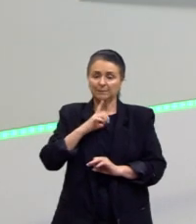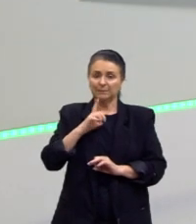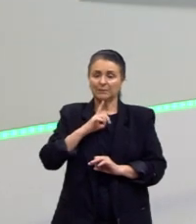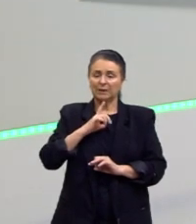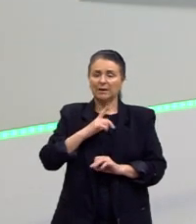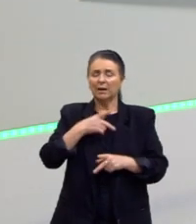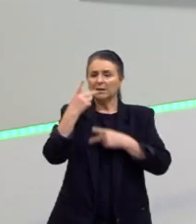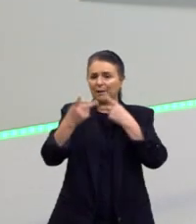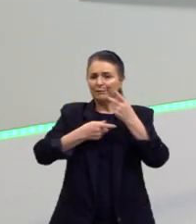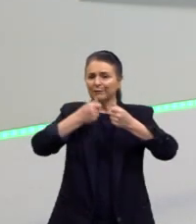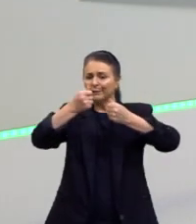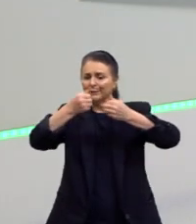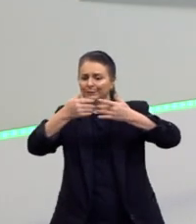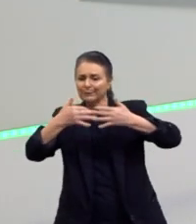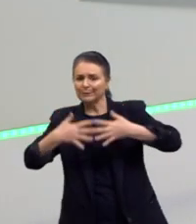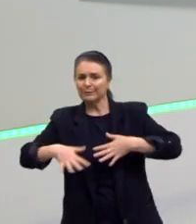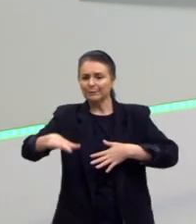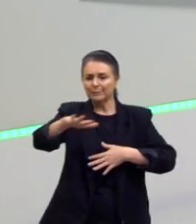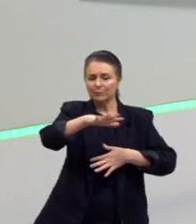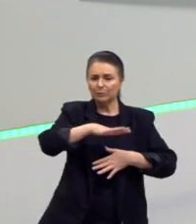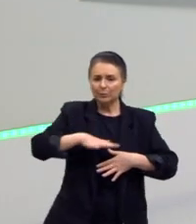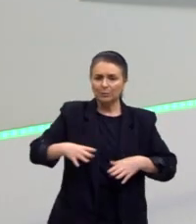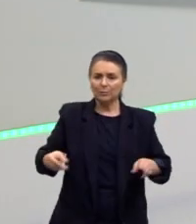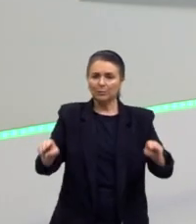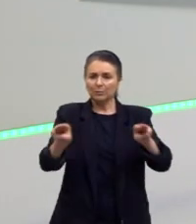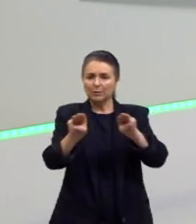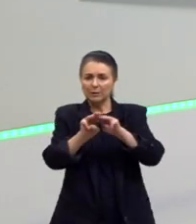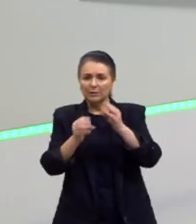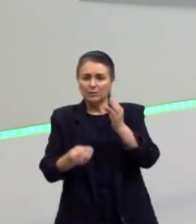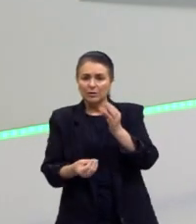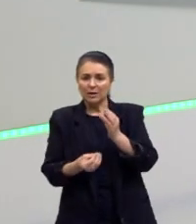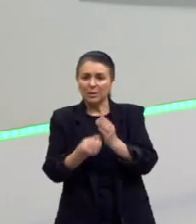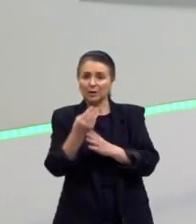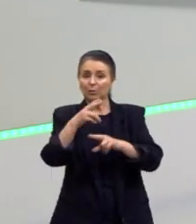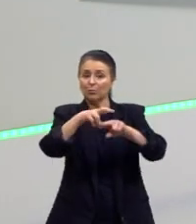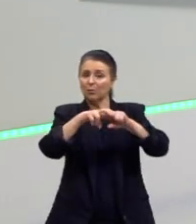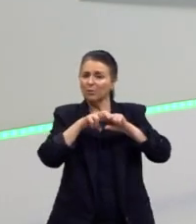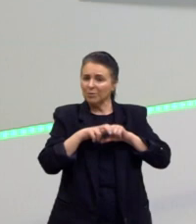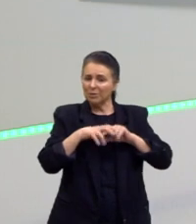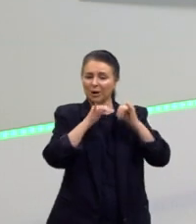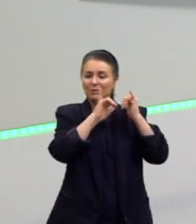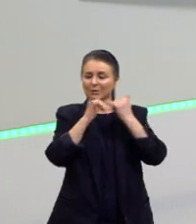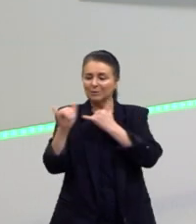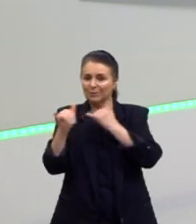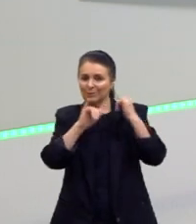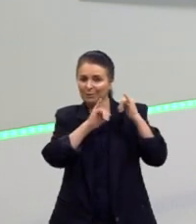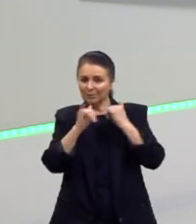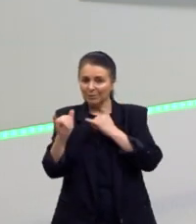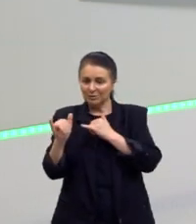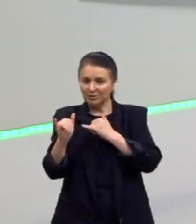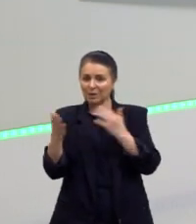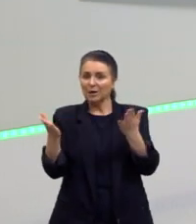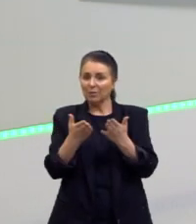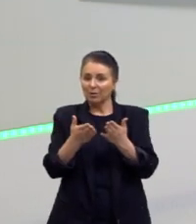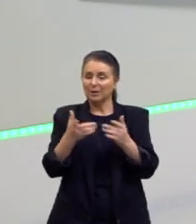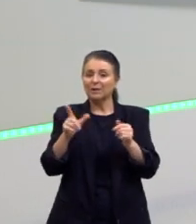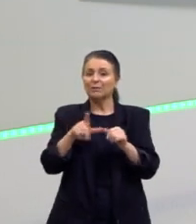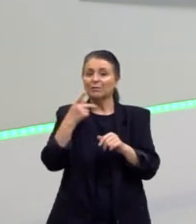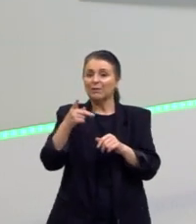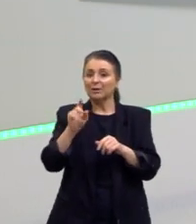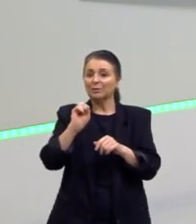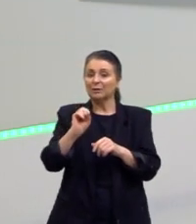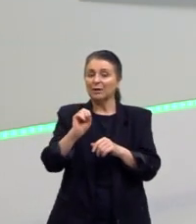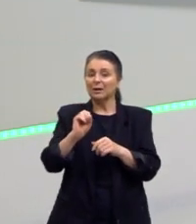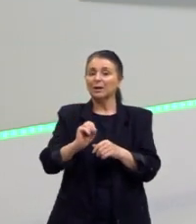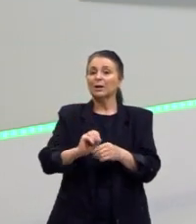gente está falando, né, de um campo magnético que é gerado por uma corrente elétrica. E é aí que a gente está falando de eletromagnetismo,